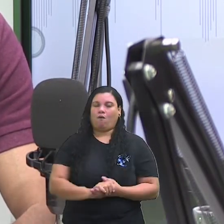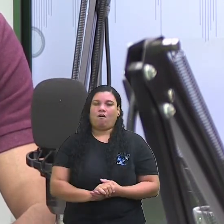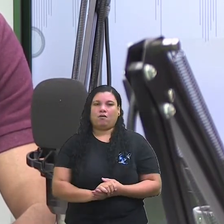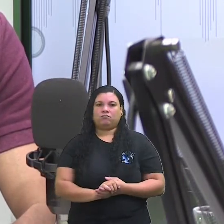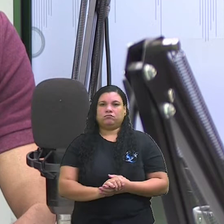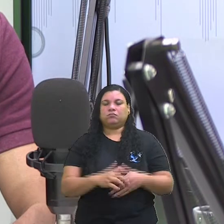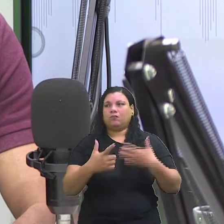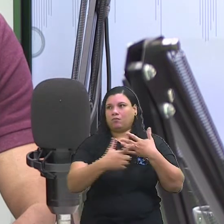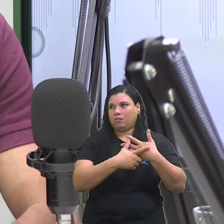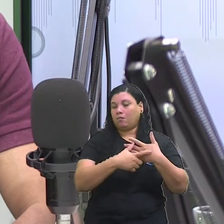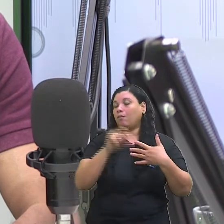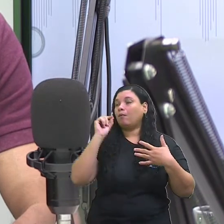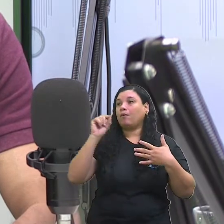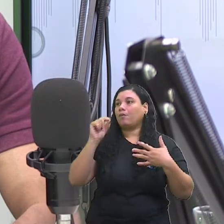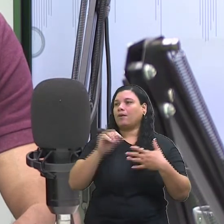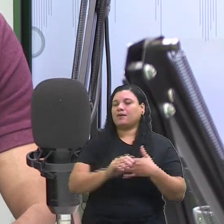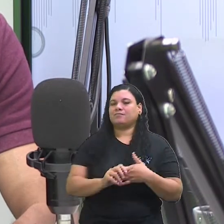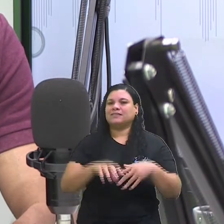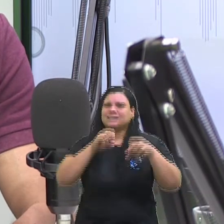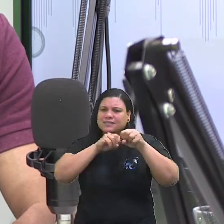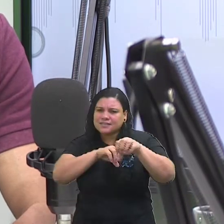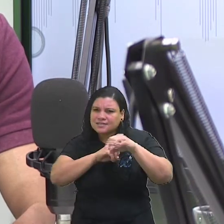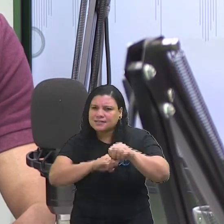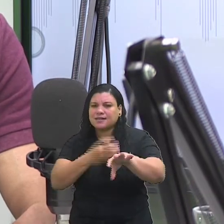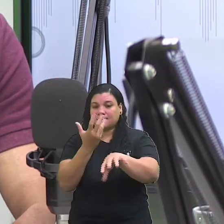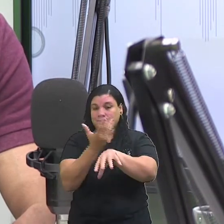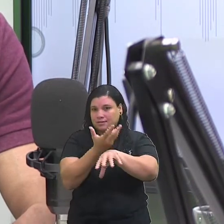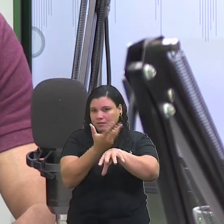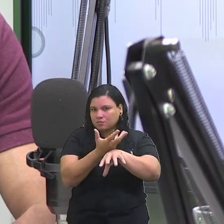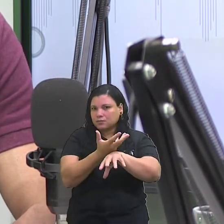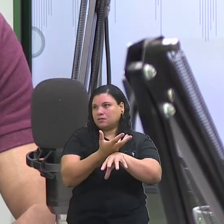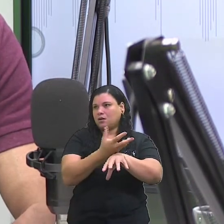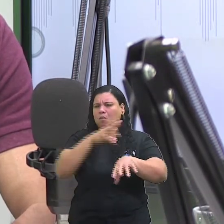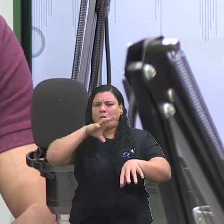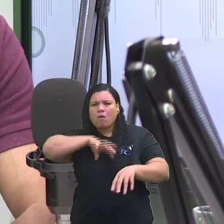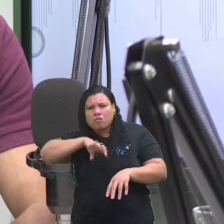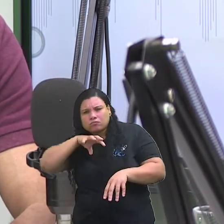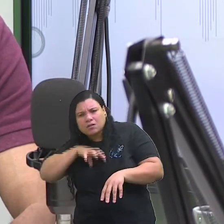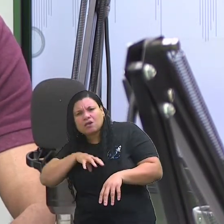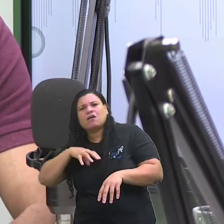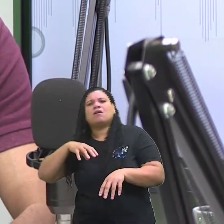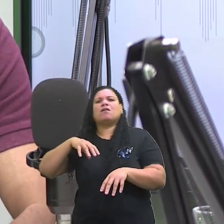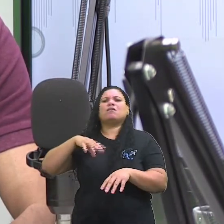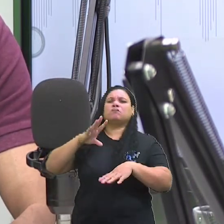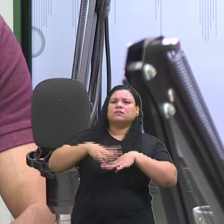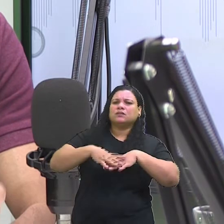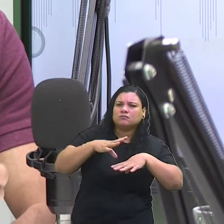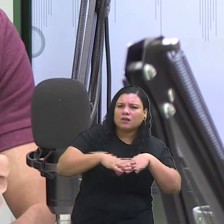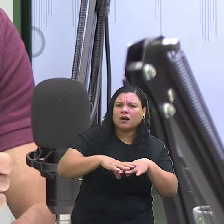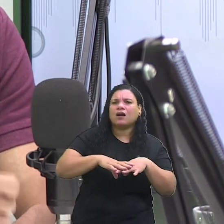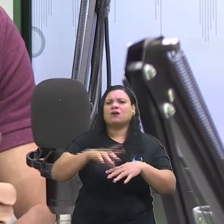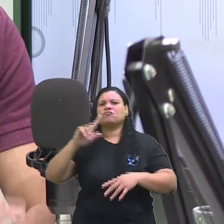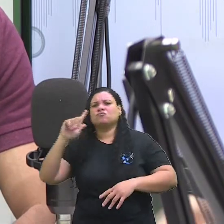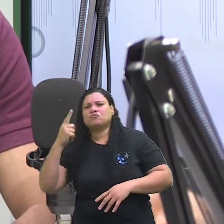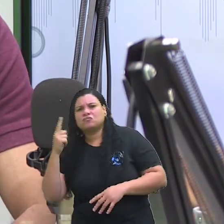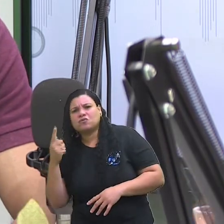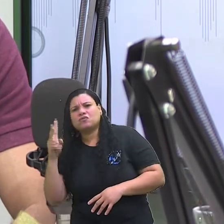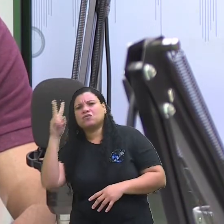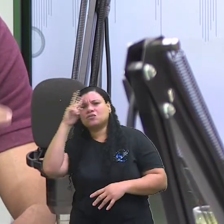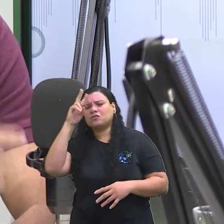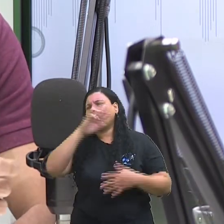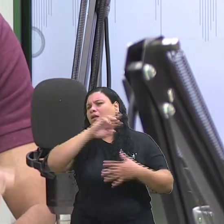papel da escola. Agora, cabe a mim como pai, cabe também à mãe ensinar o quê? Dá